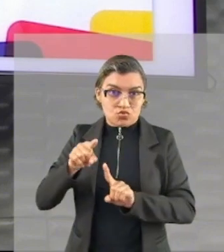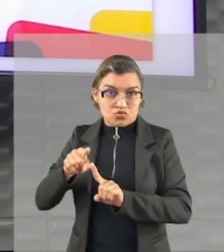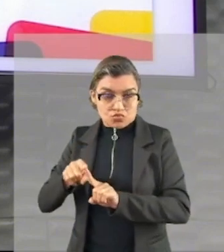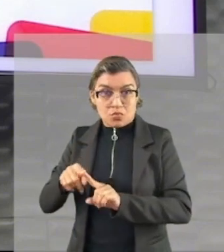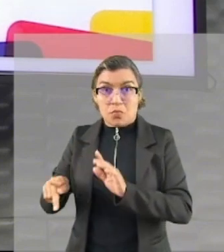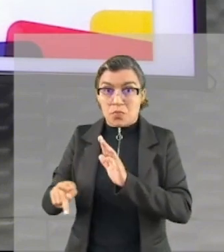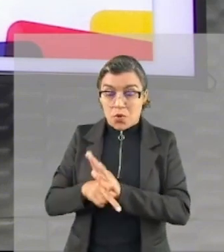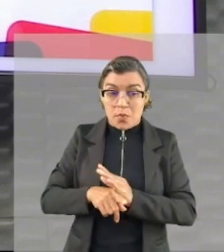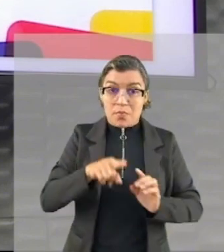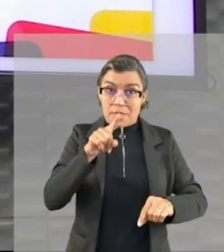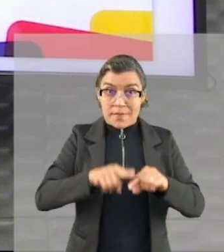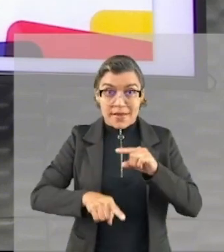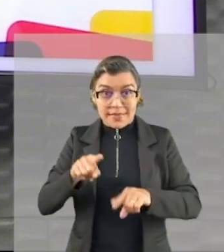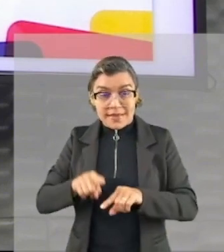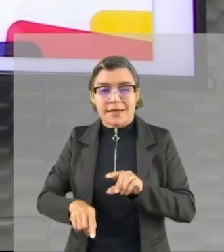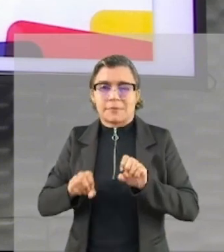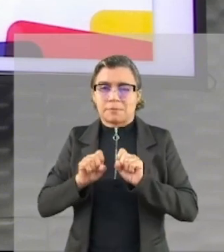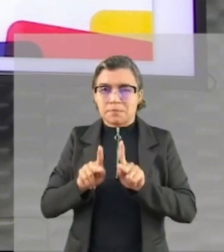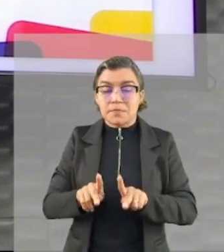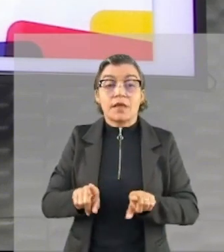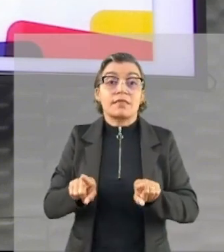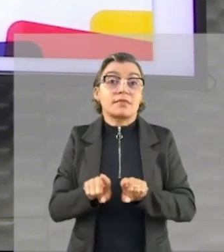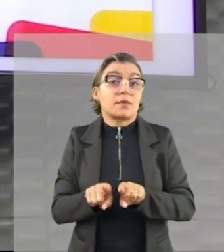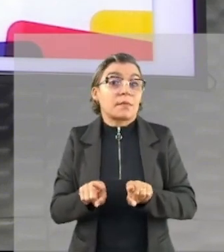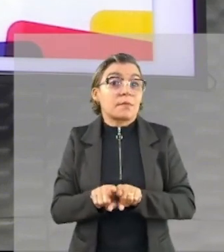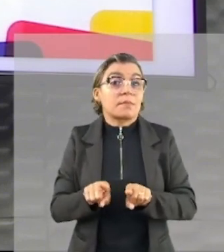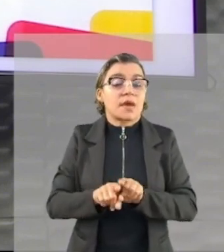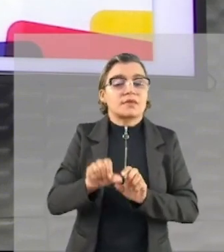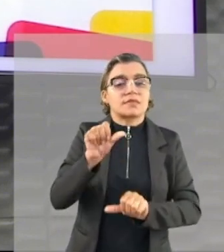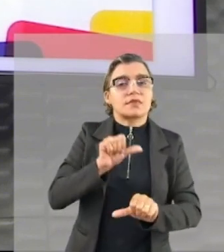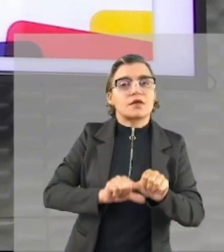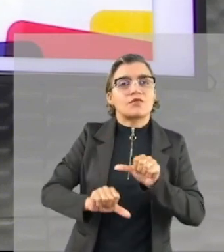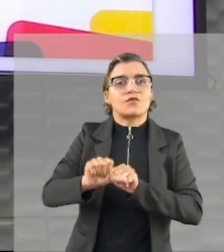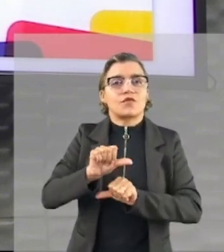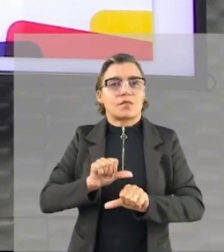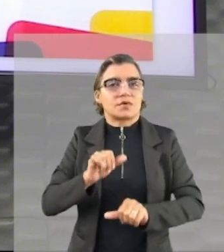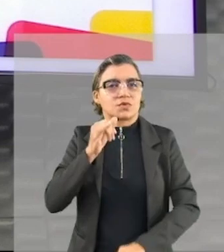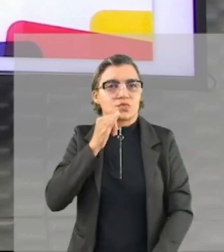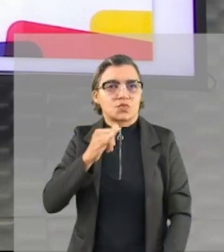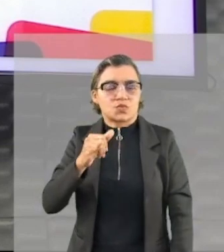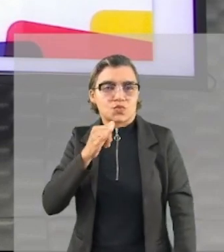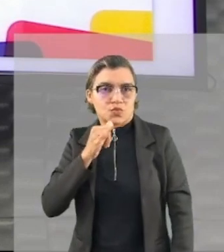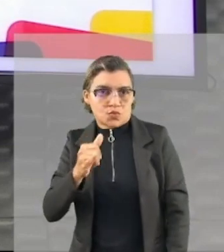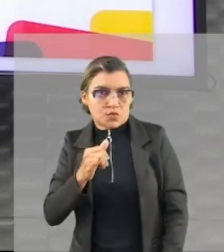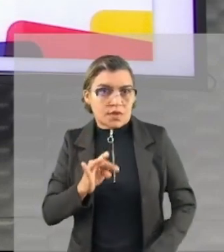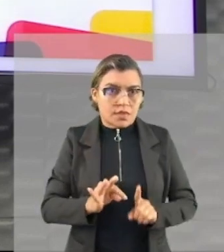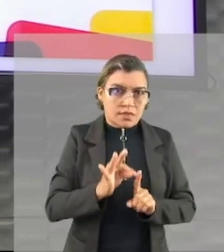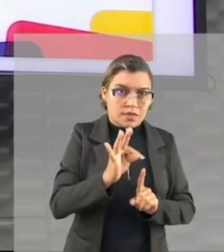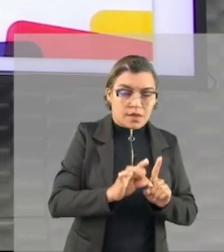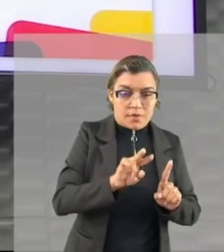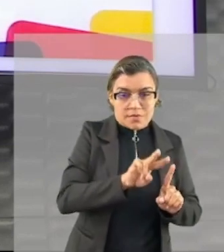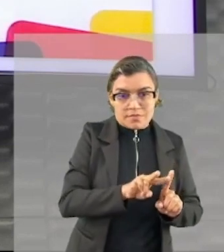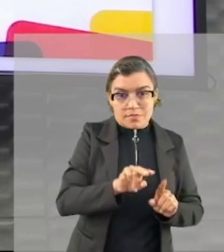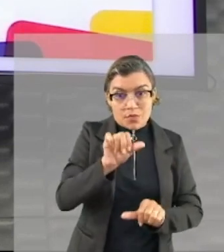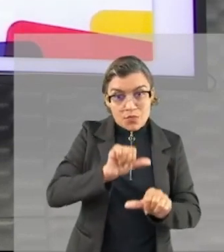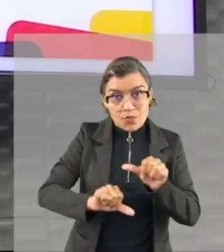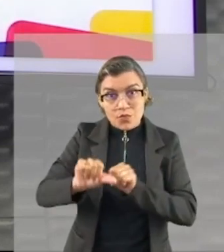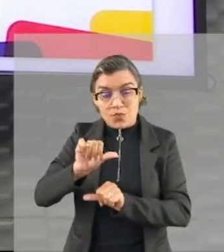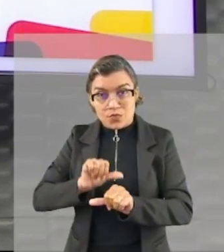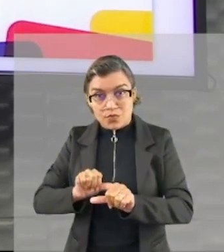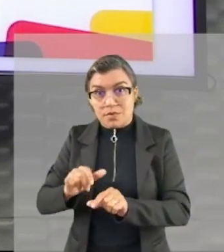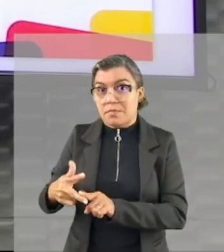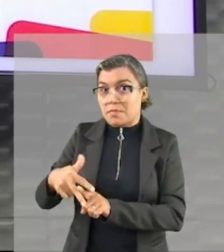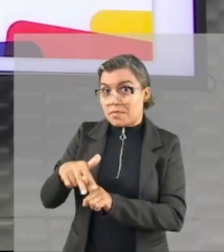da matéria, tá? E a transformação de energia térmica para a energia